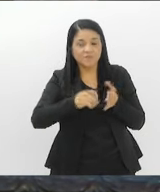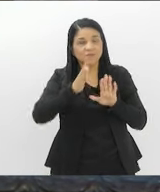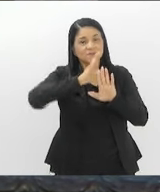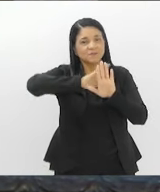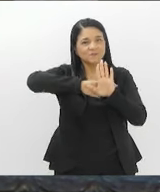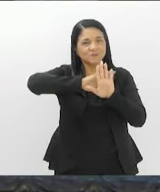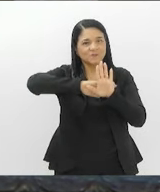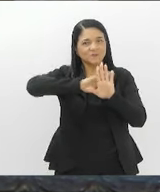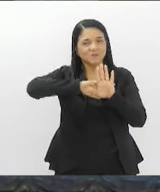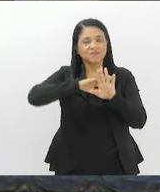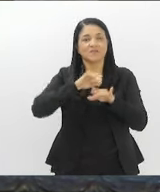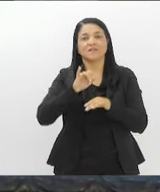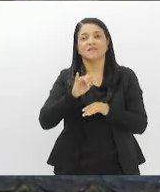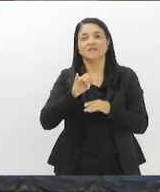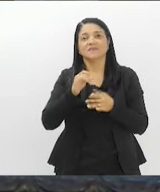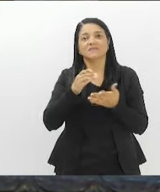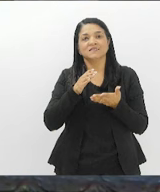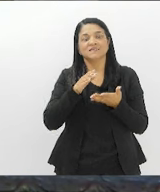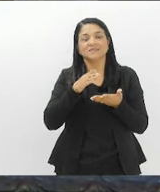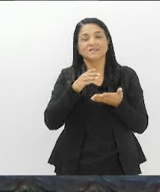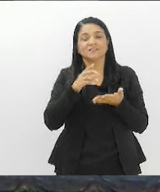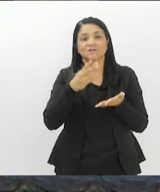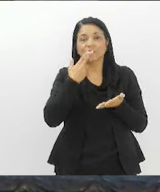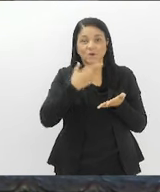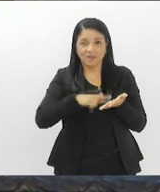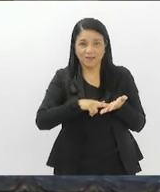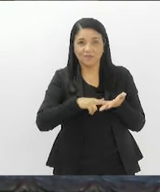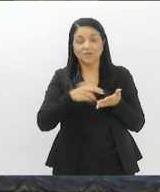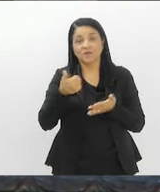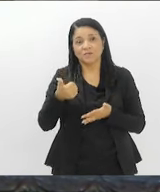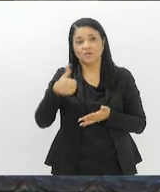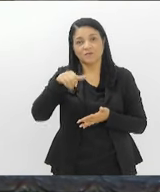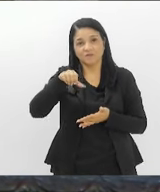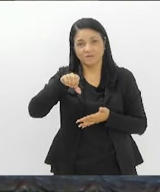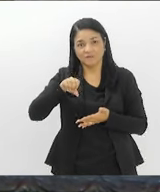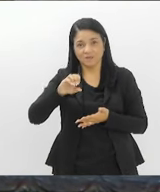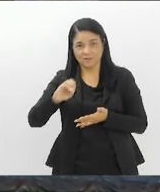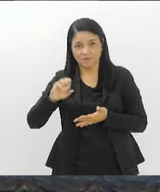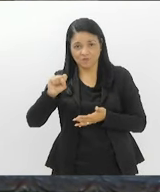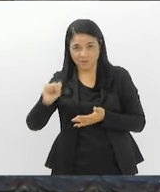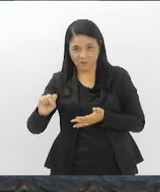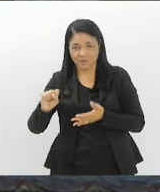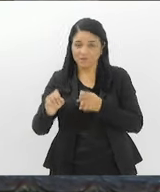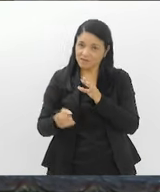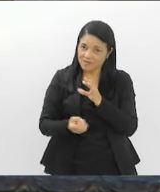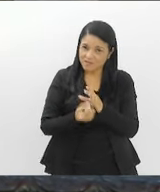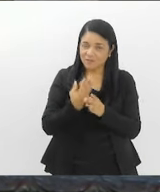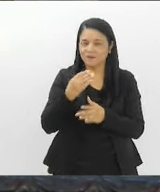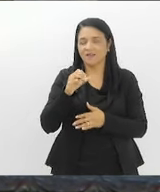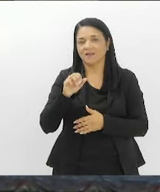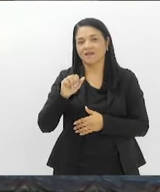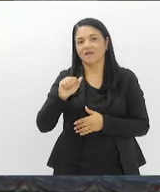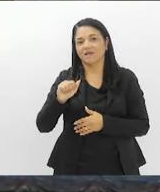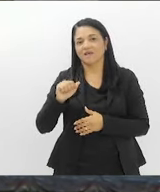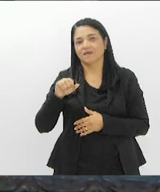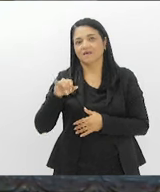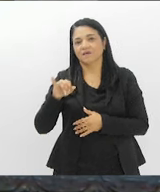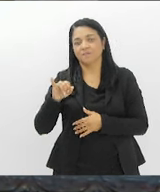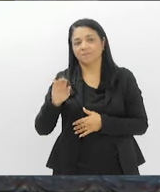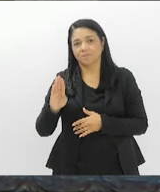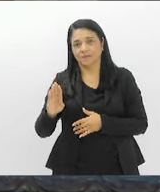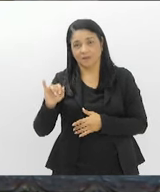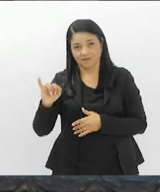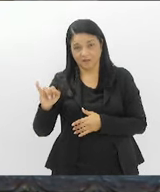O livro é lançado também em 1908, no ano de criação da ABI. E ele narrou de forma